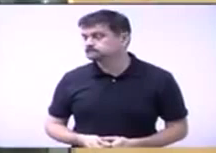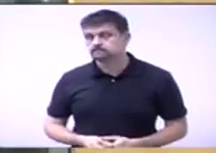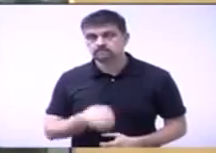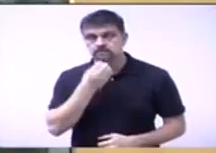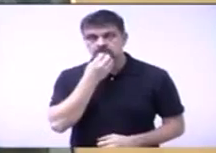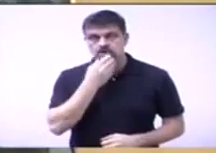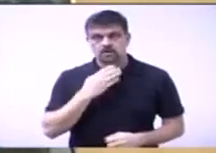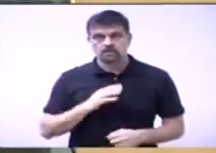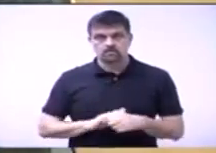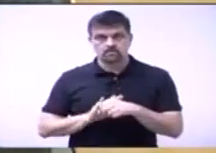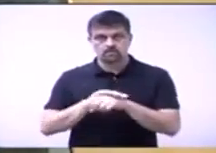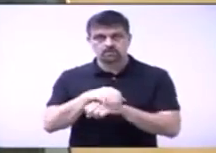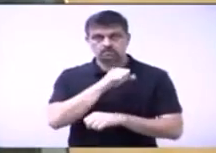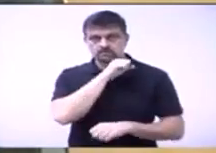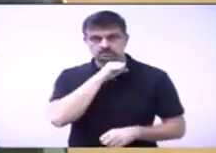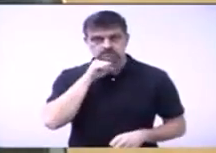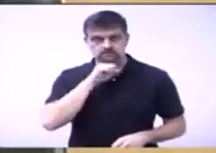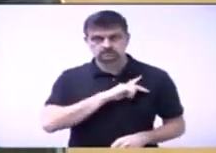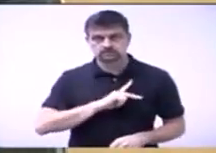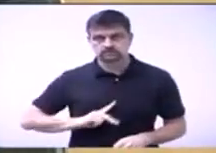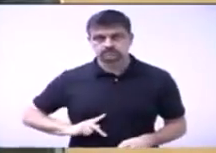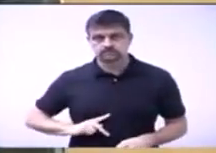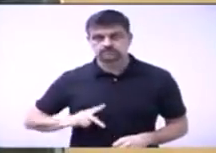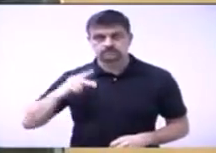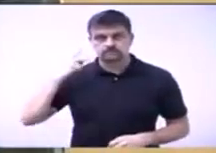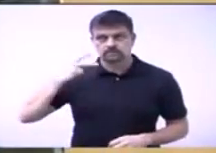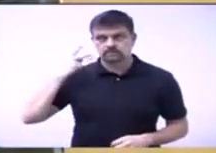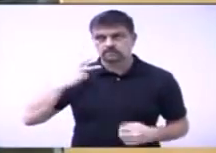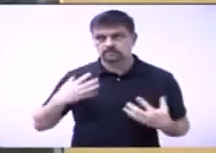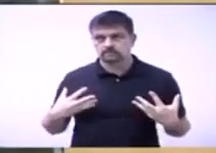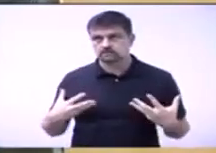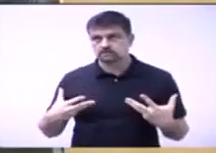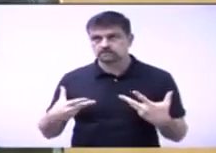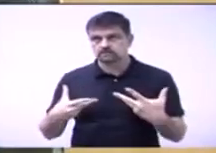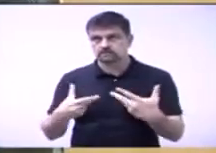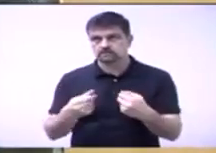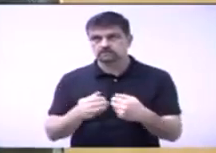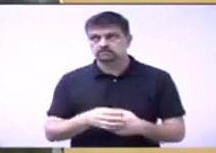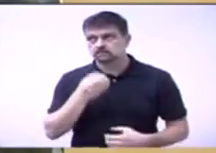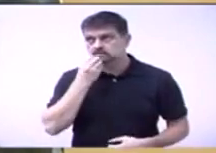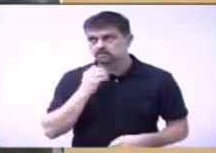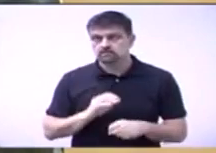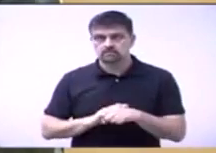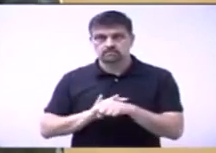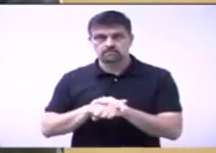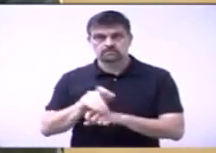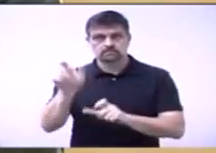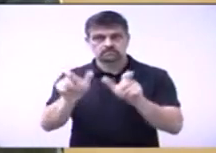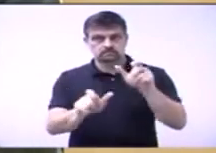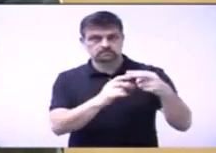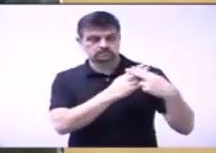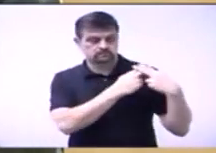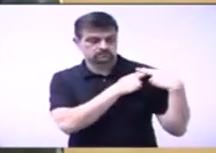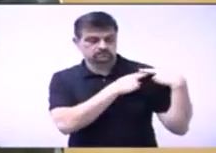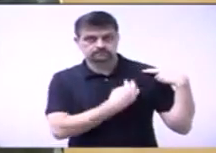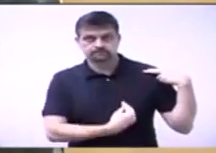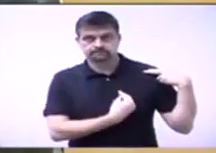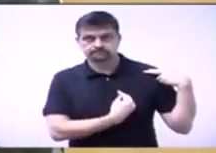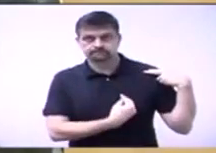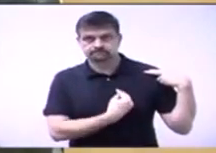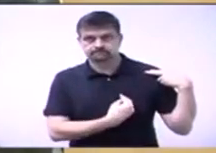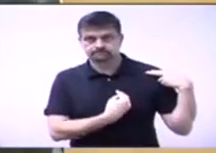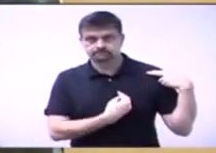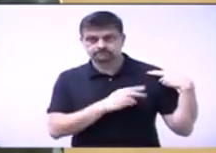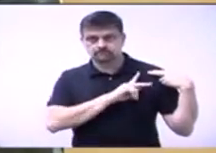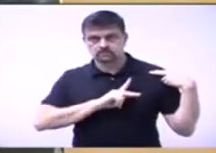Boa noite, presidente. Boa noite, demais vereadores. Boa noite às autoridades presentes, aos presidentes